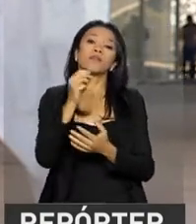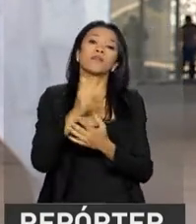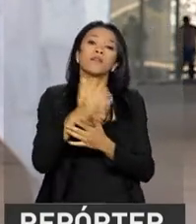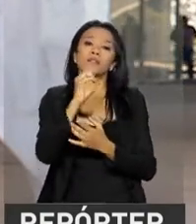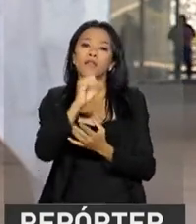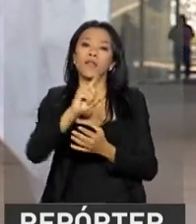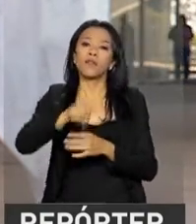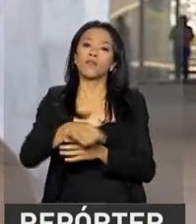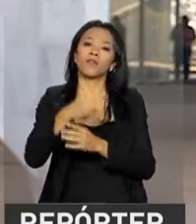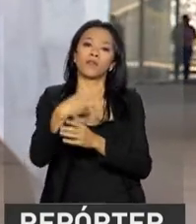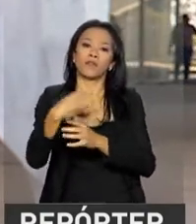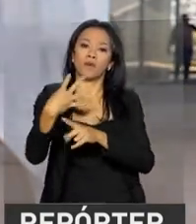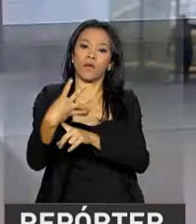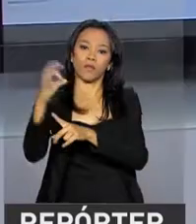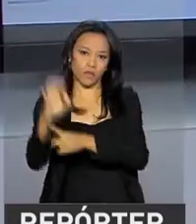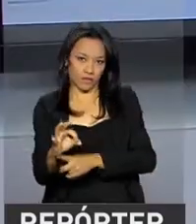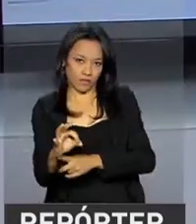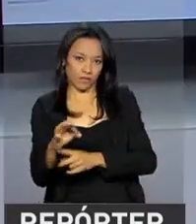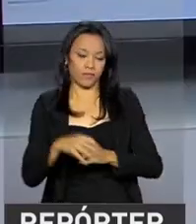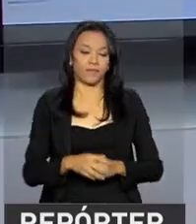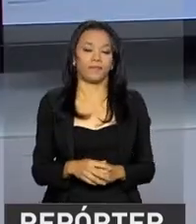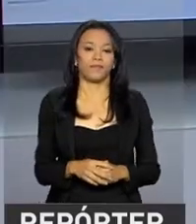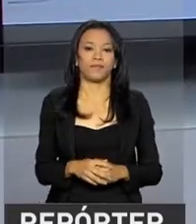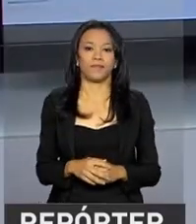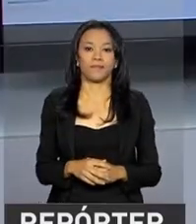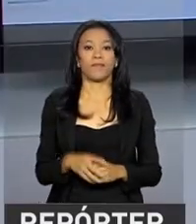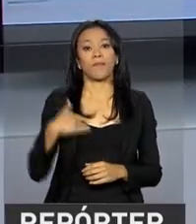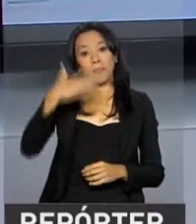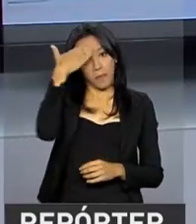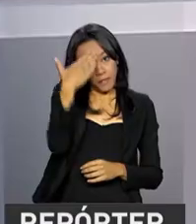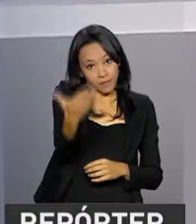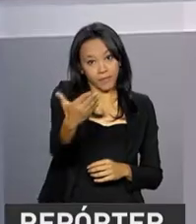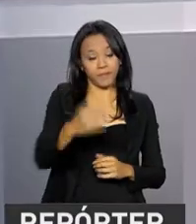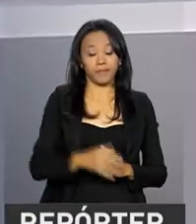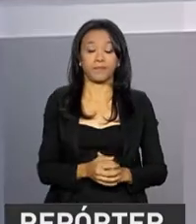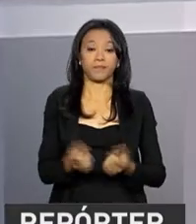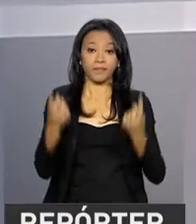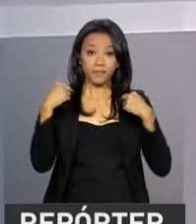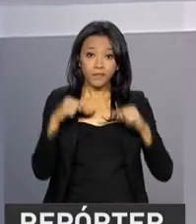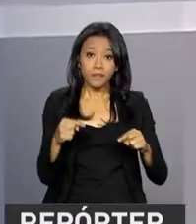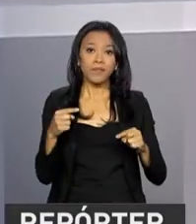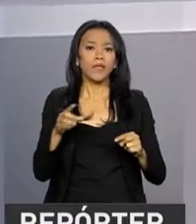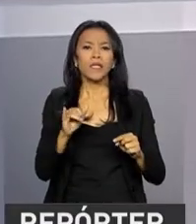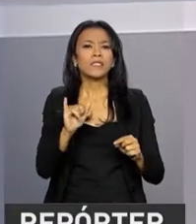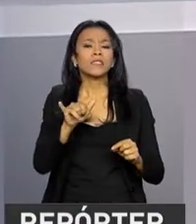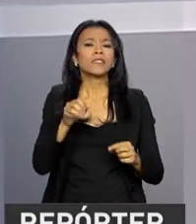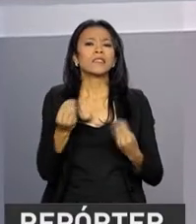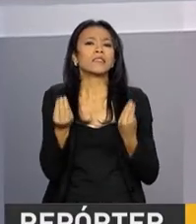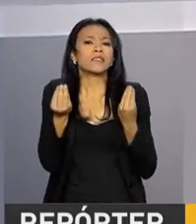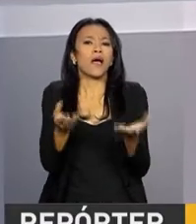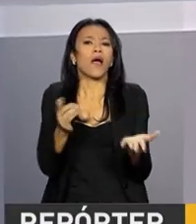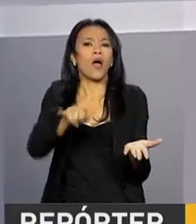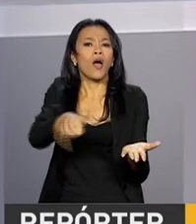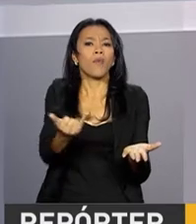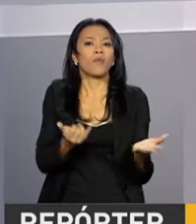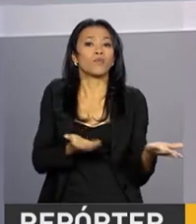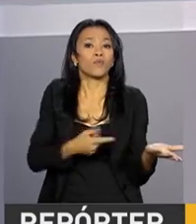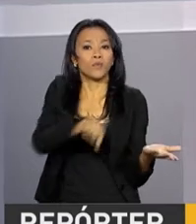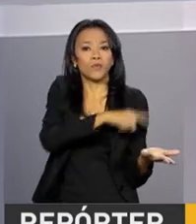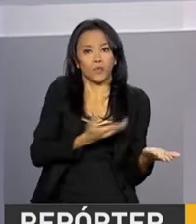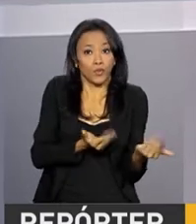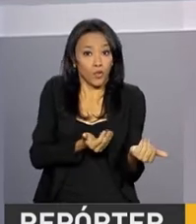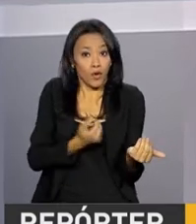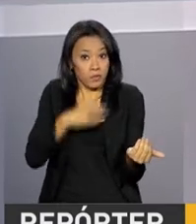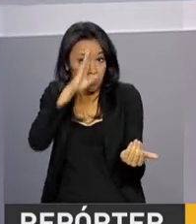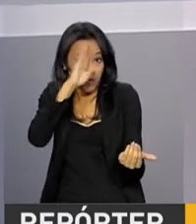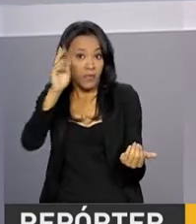0,34%. Eu volto com você no estúdio, Carol. Obrigada, Ney. Dar oportunidade aos jovens, principalmente para